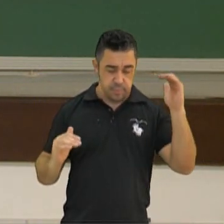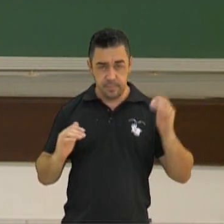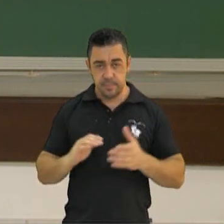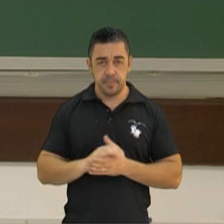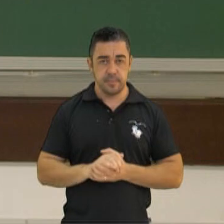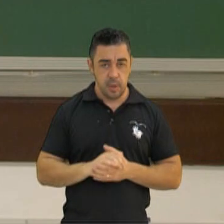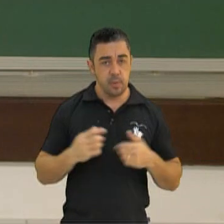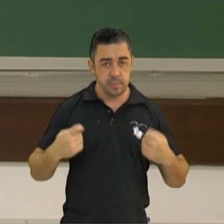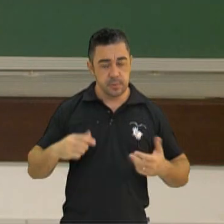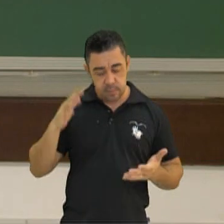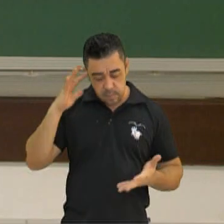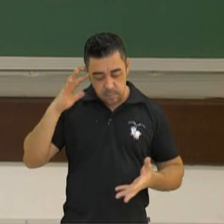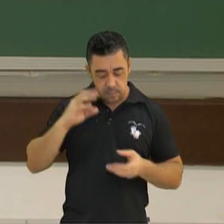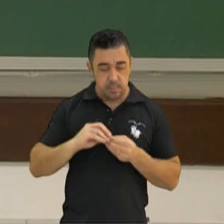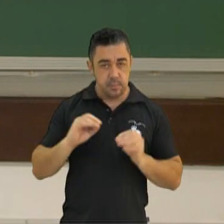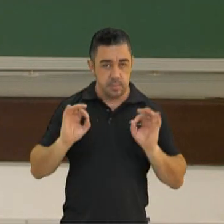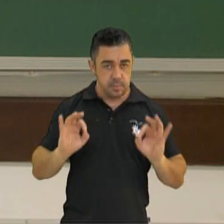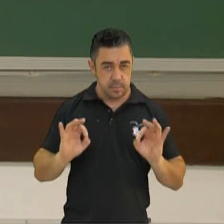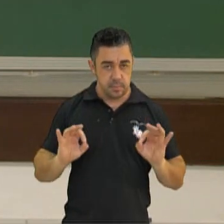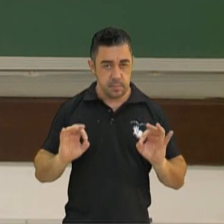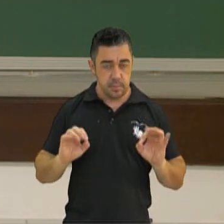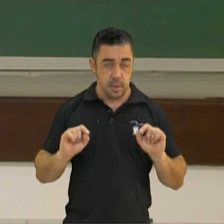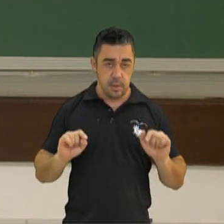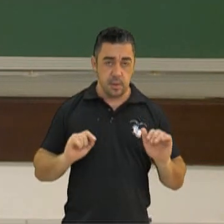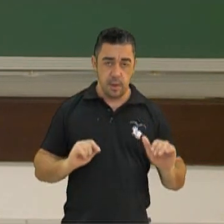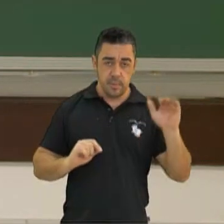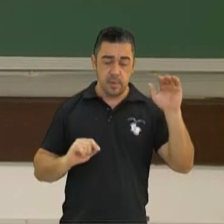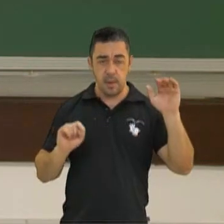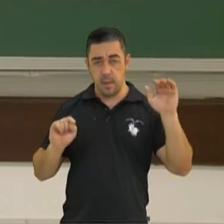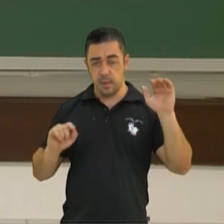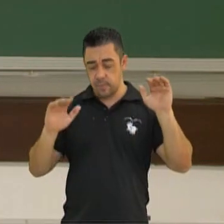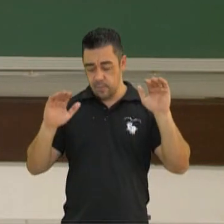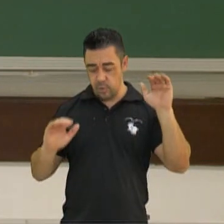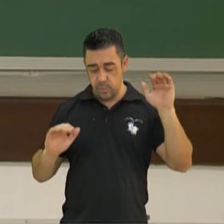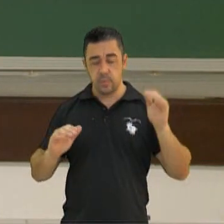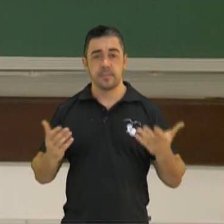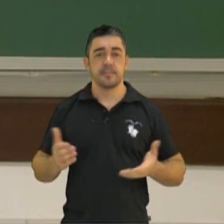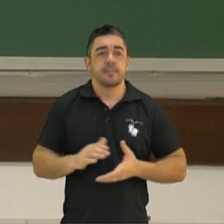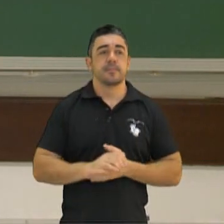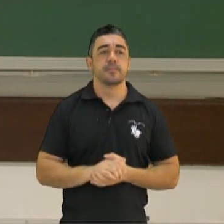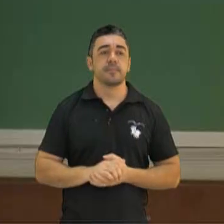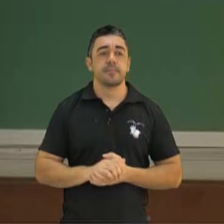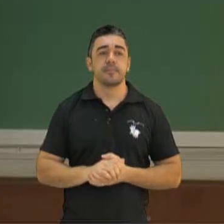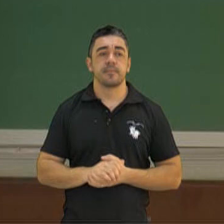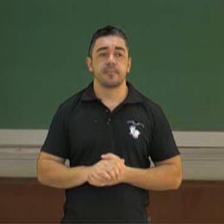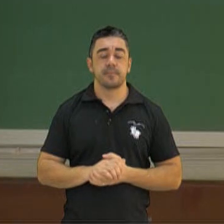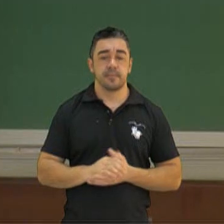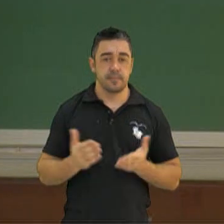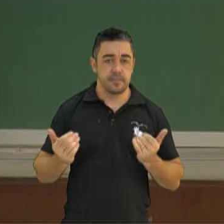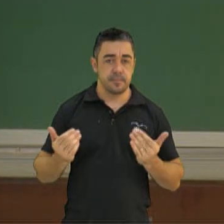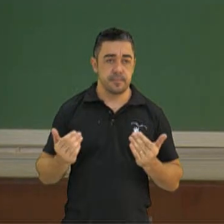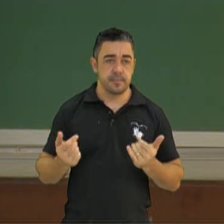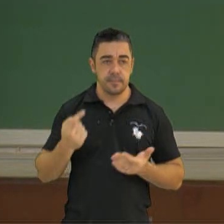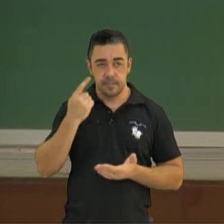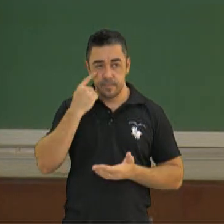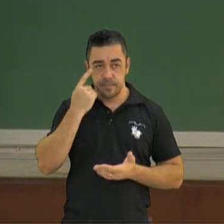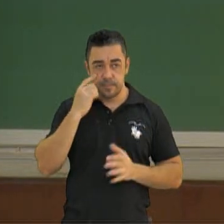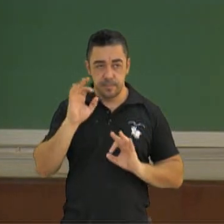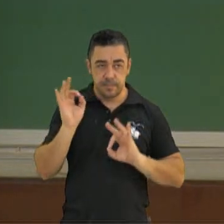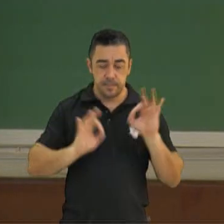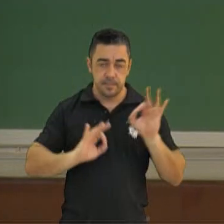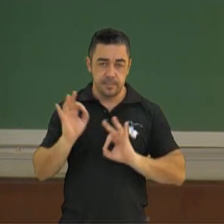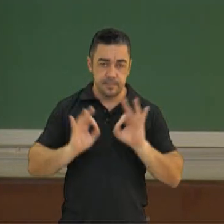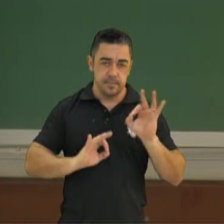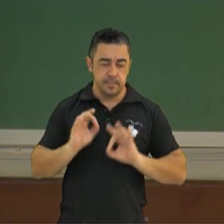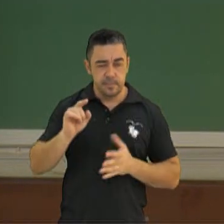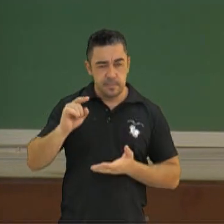Então, preciso ter essa ideia na minha cabeça, que uma vai aumentar e a outra vai diminuir. Então, vamos lá. Organize a